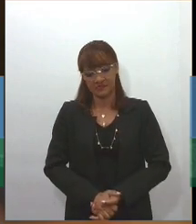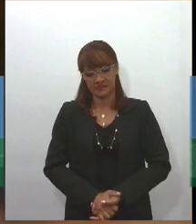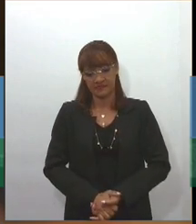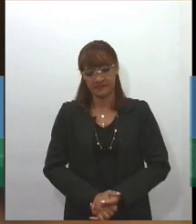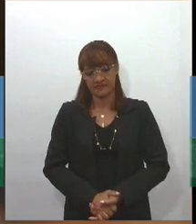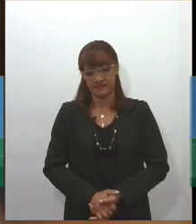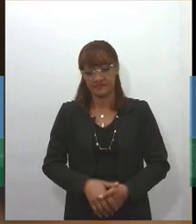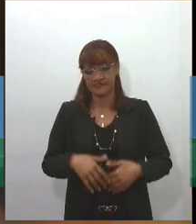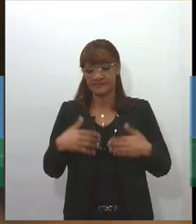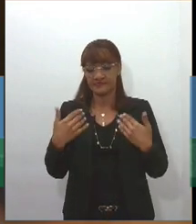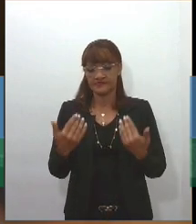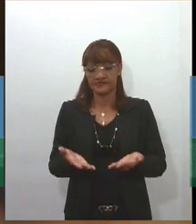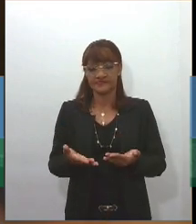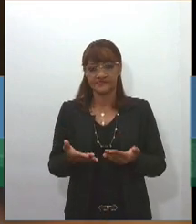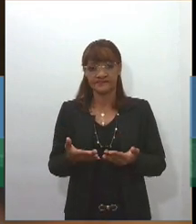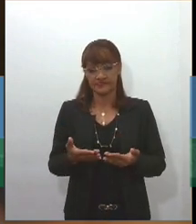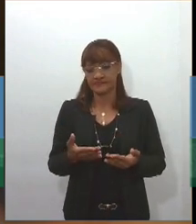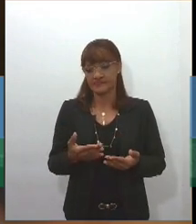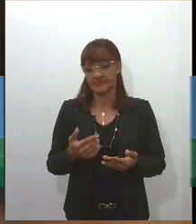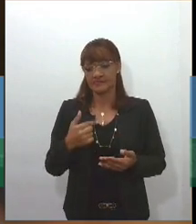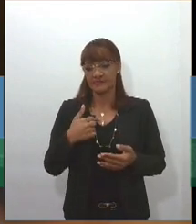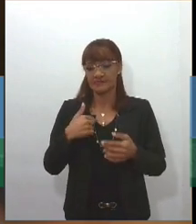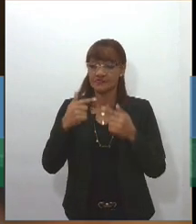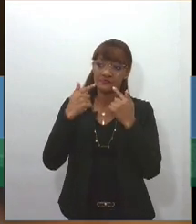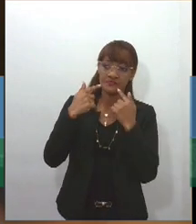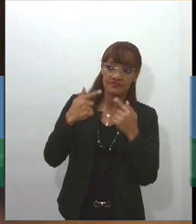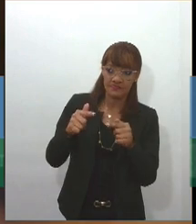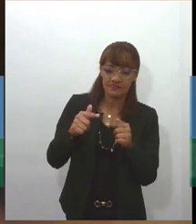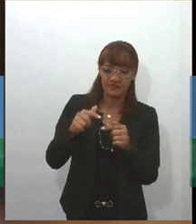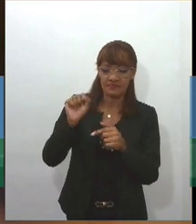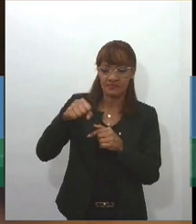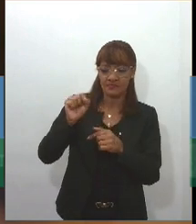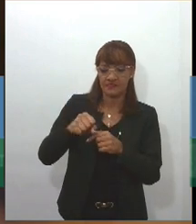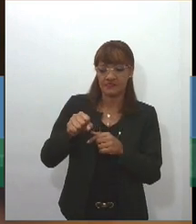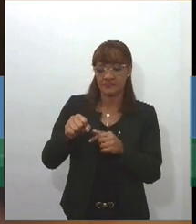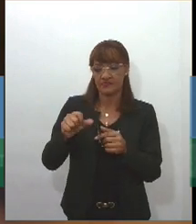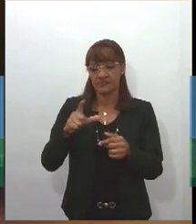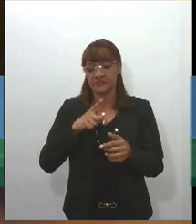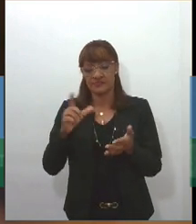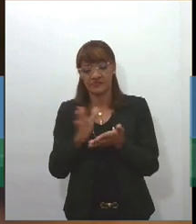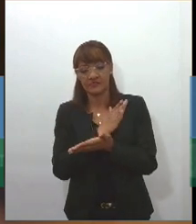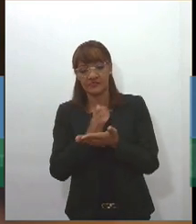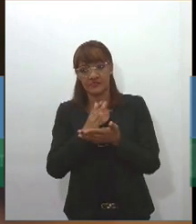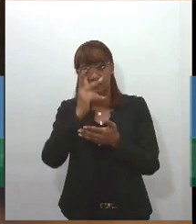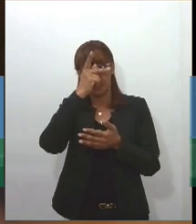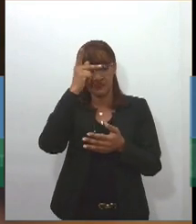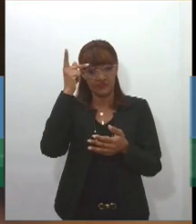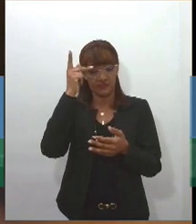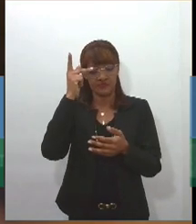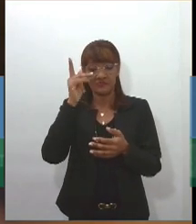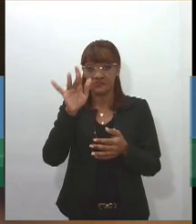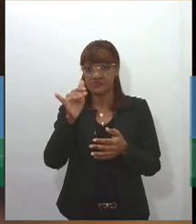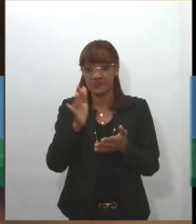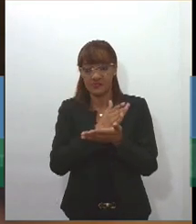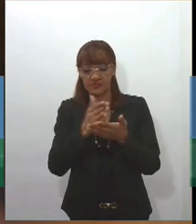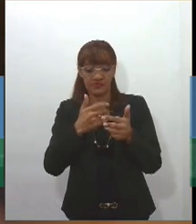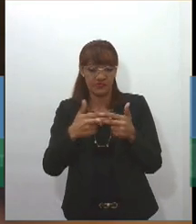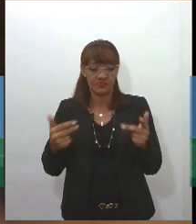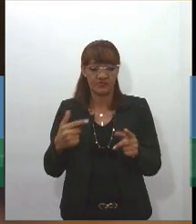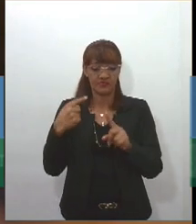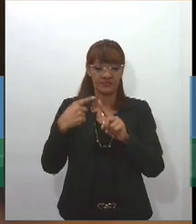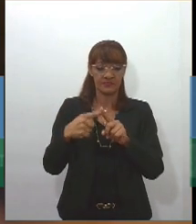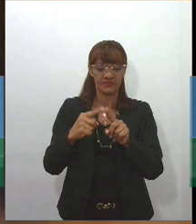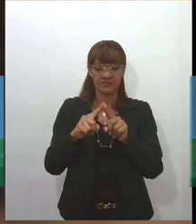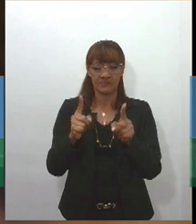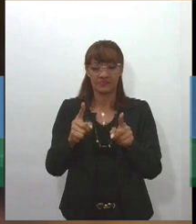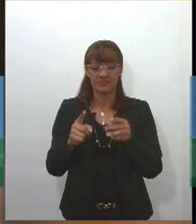eu eu sou muito crítico acho que existem coisas positivas mas eu gostaria de eh fazer uma sugestão que